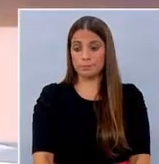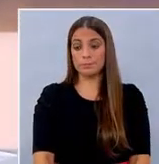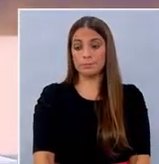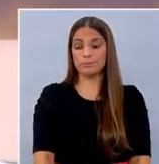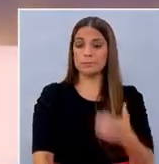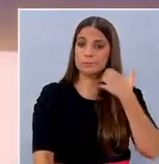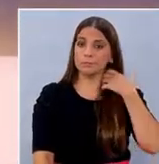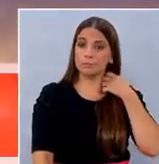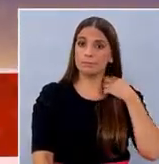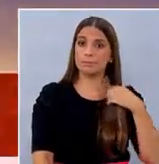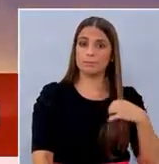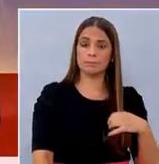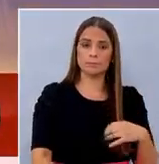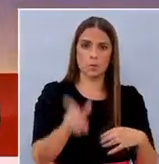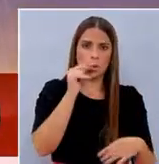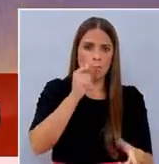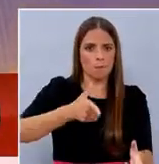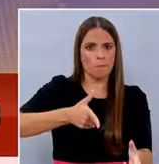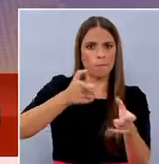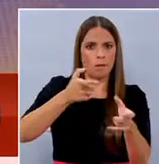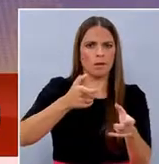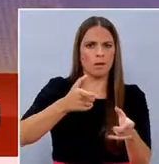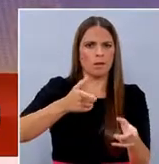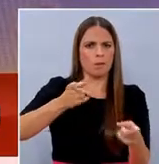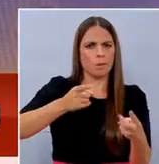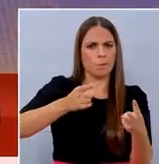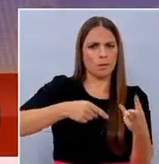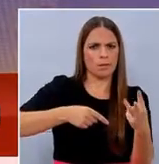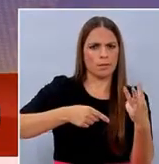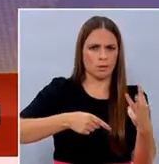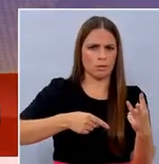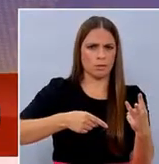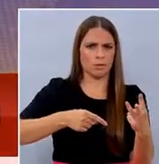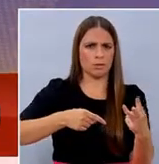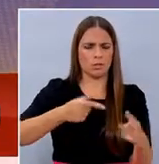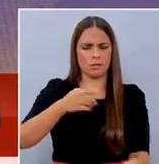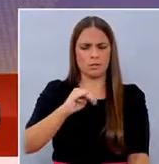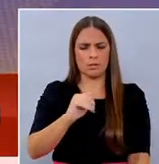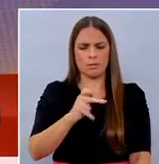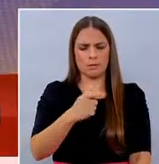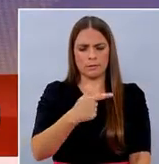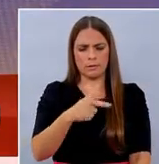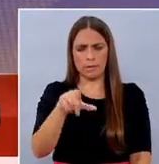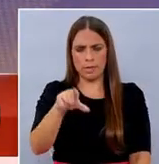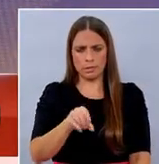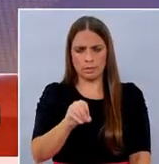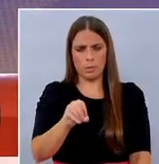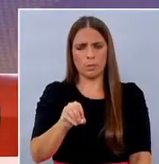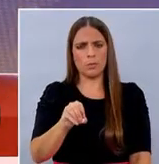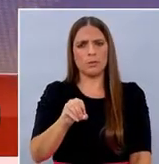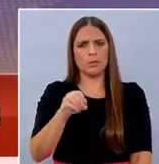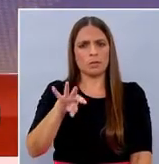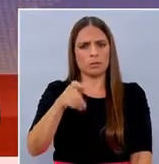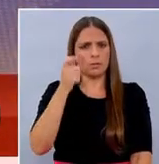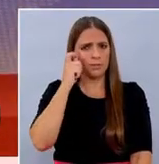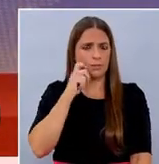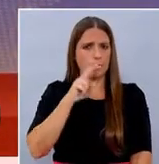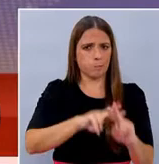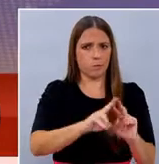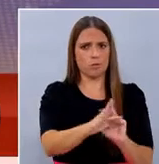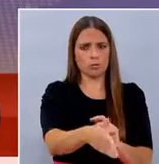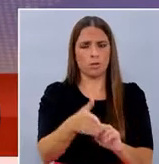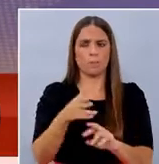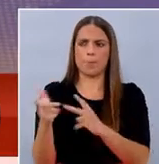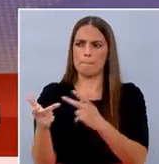Já foi detido o atirador que baleou um homem com pelo menos 3 tiros em Satão, no distrito de Viseu. Os desacatos começaram devido a